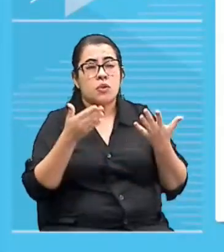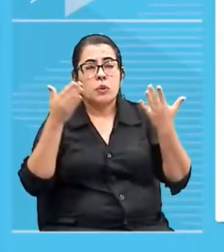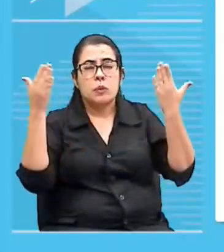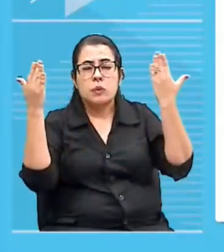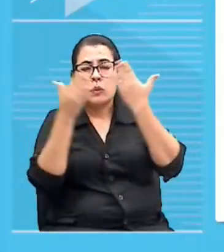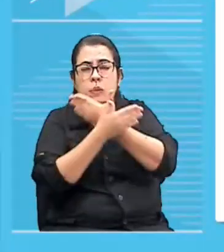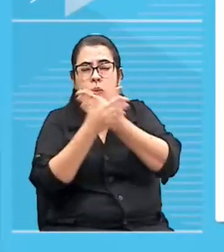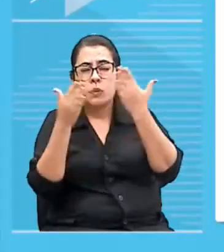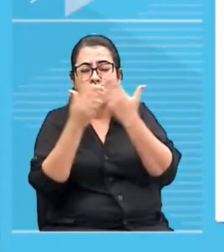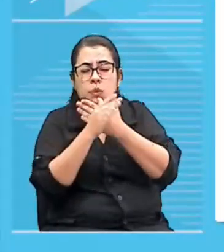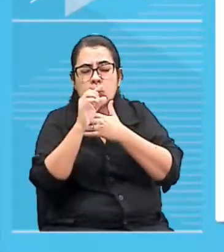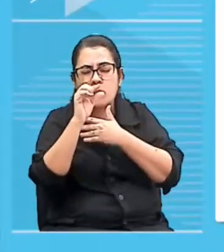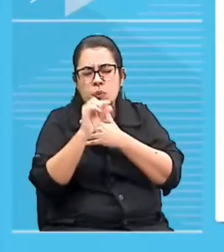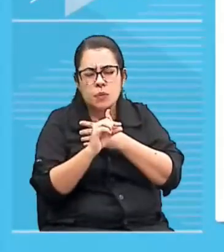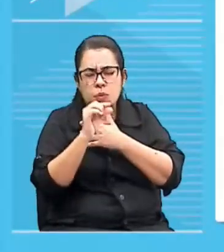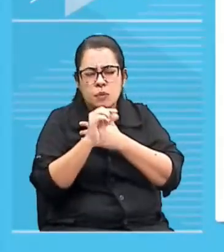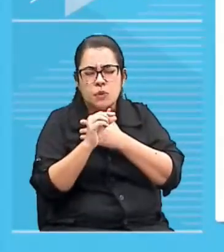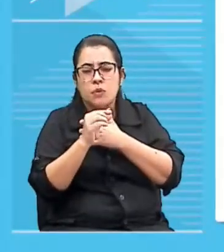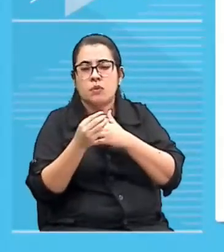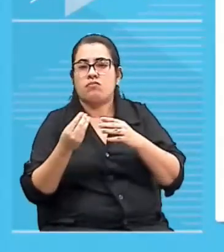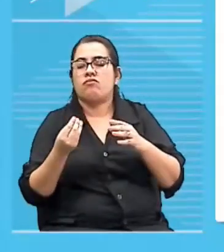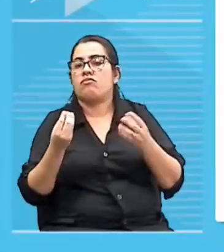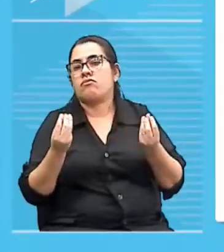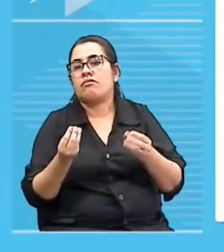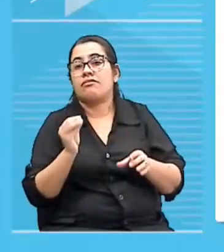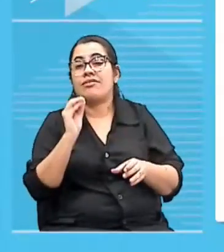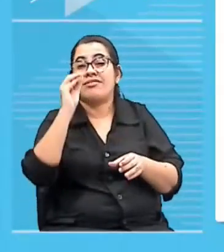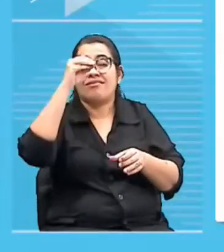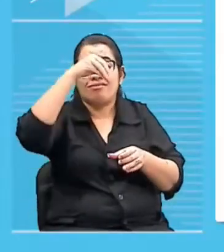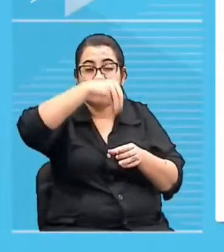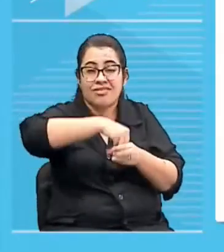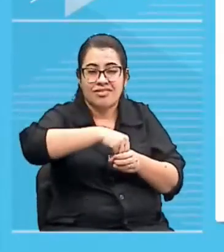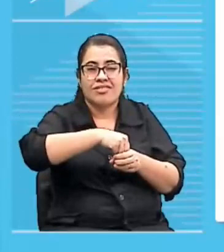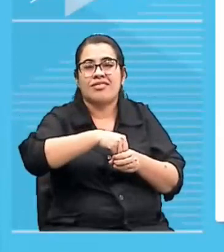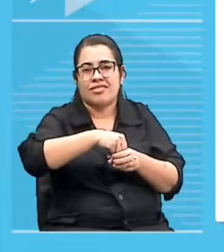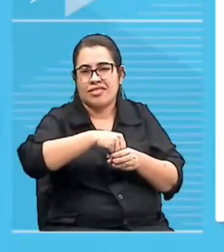microscópicos, que eles são inseridos, por exemplo, dentro de